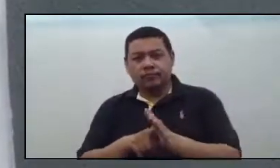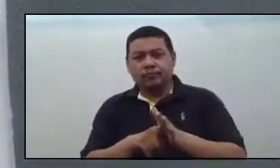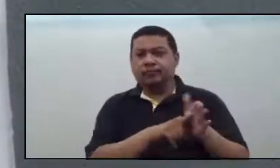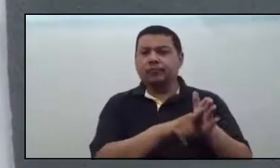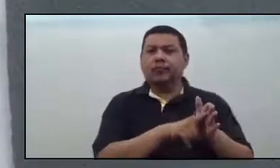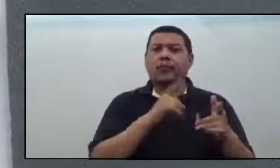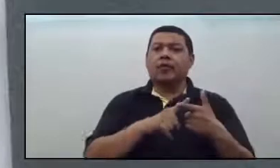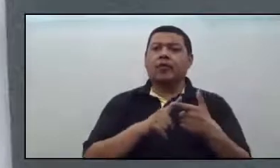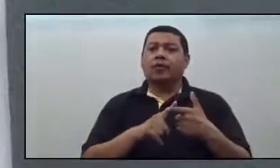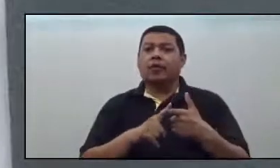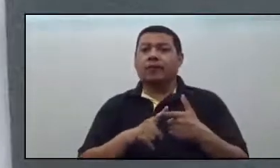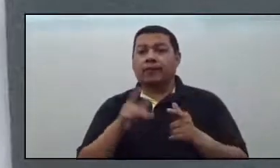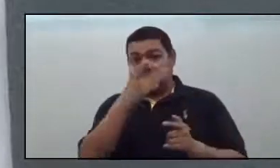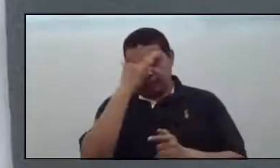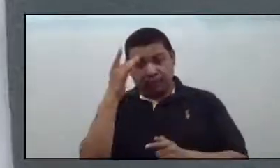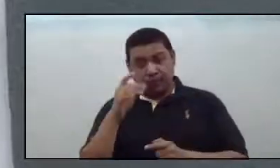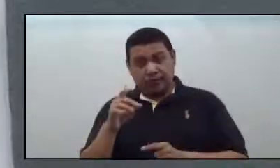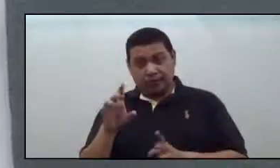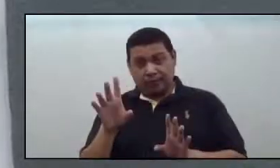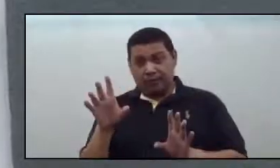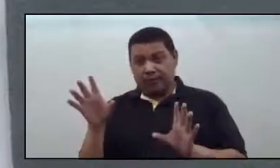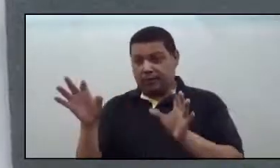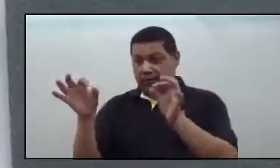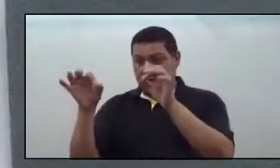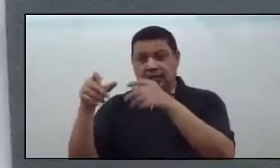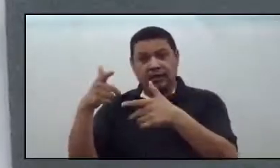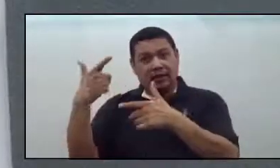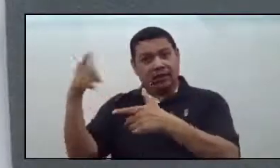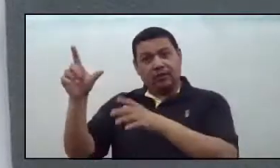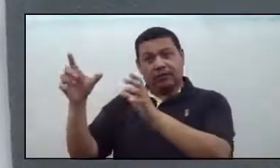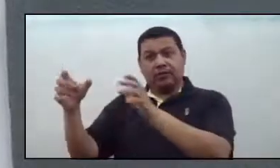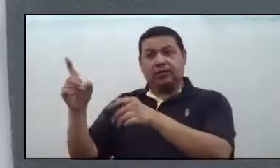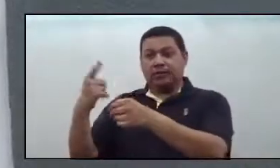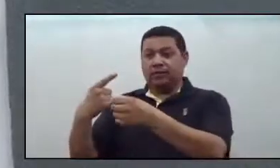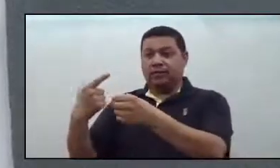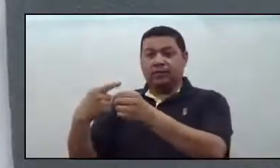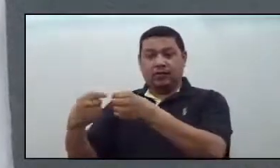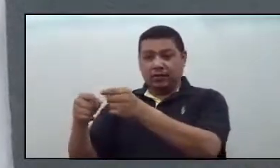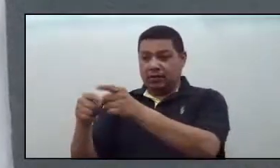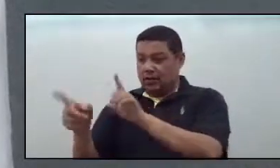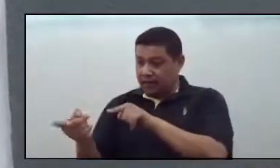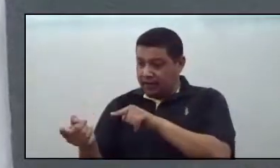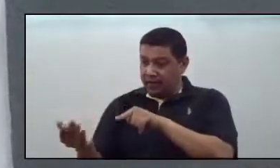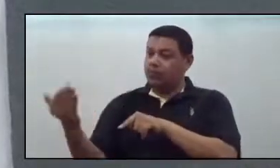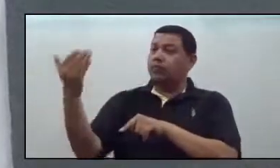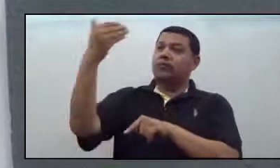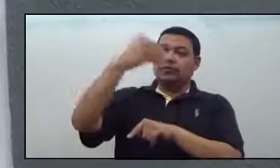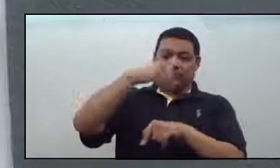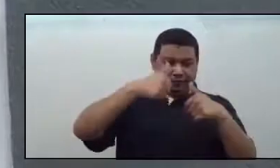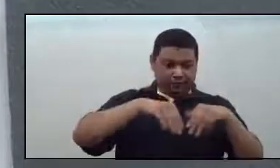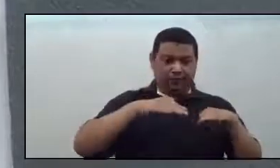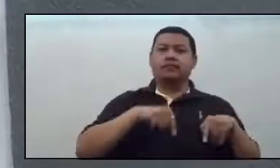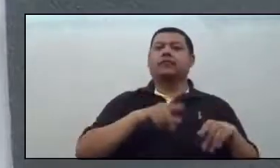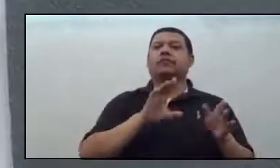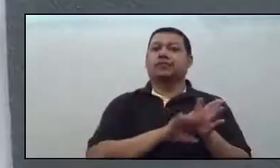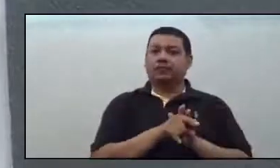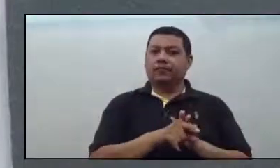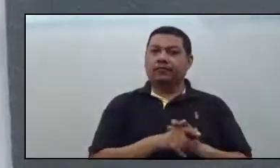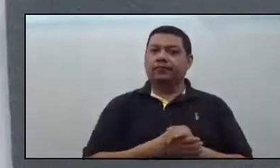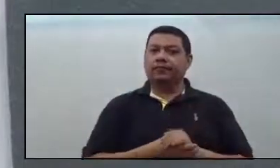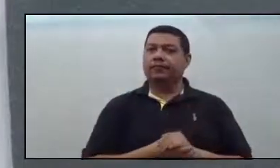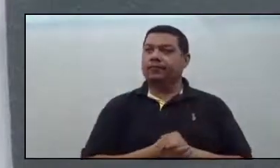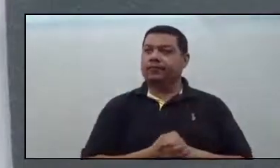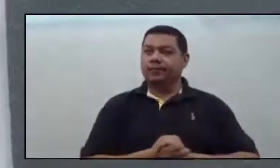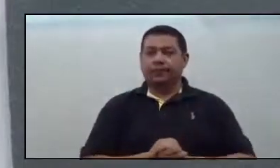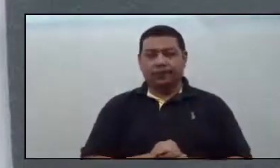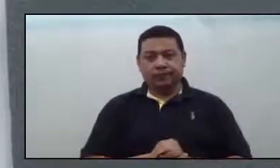mais é aquela pessoa que sai de uma cidade, Corá, e vem pernoitar aqui em nossa cidade. Então, precisamos